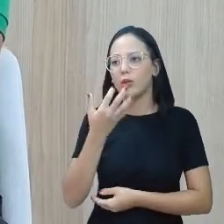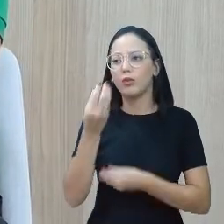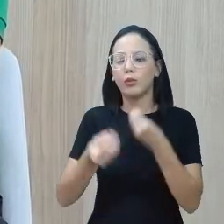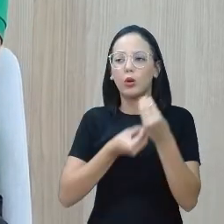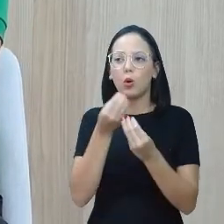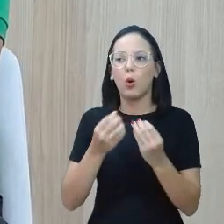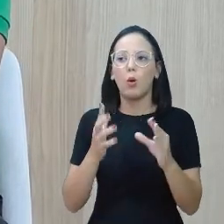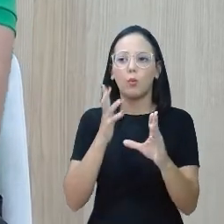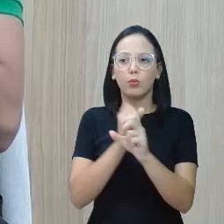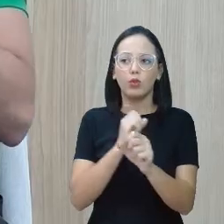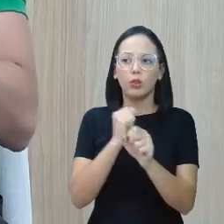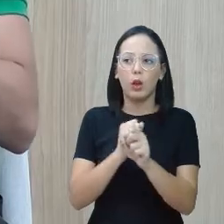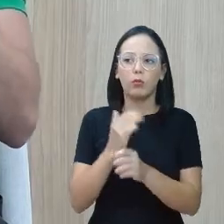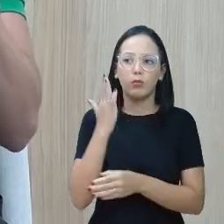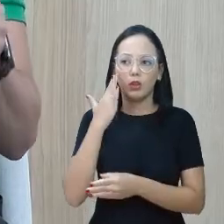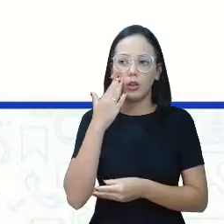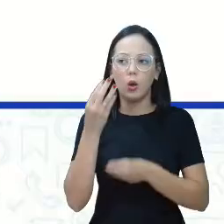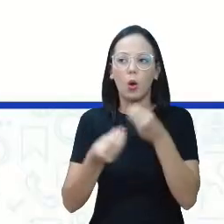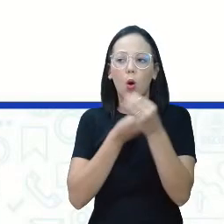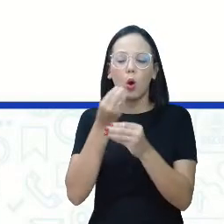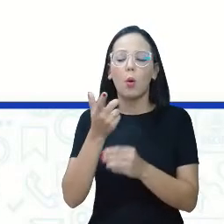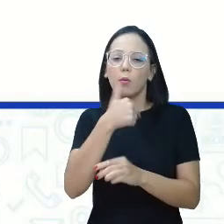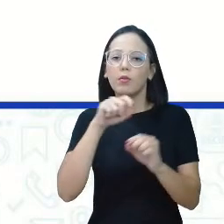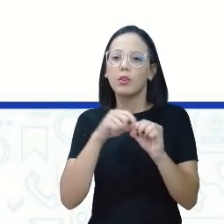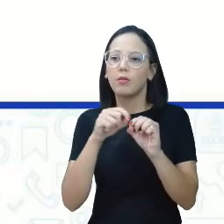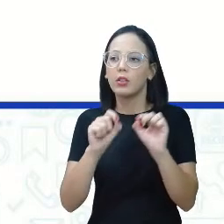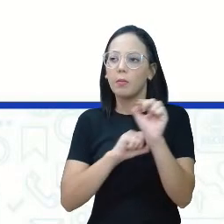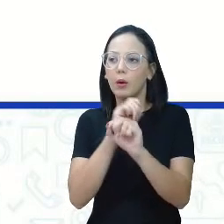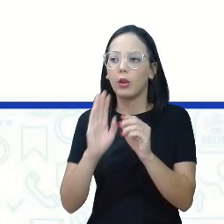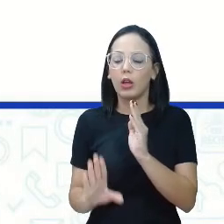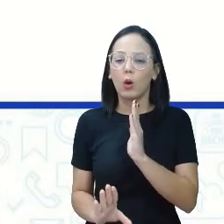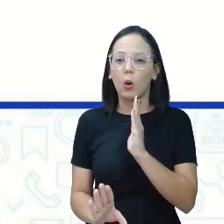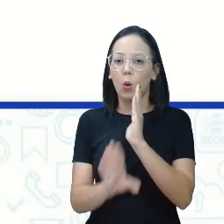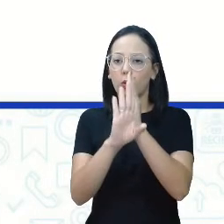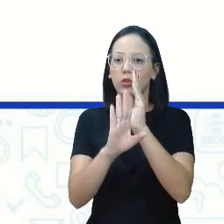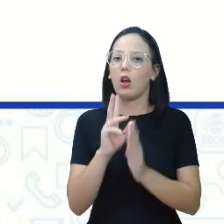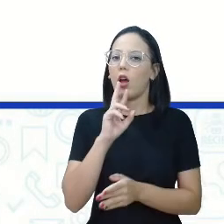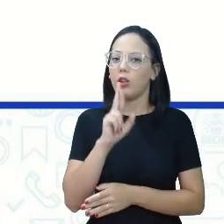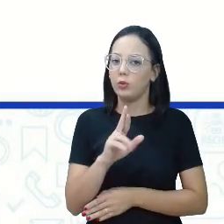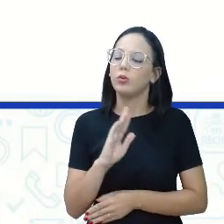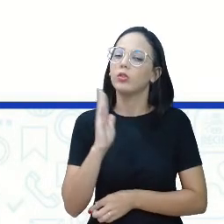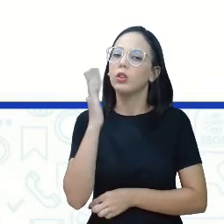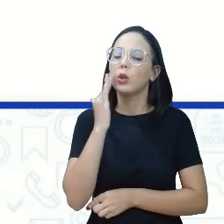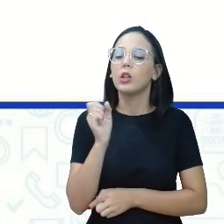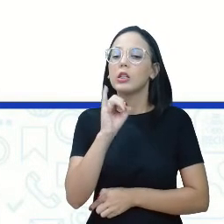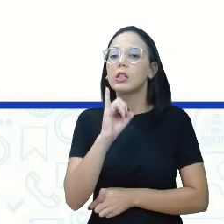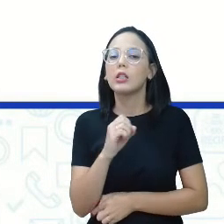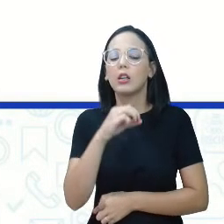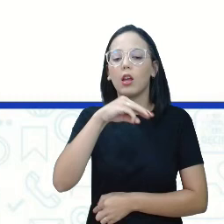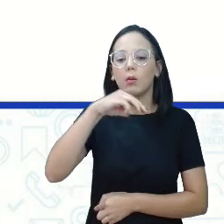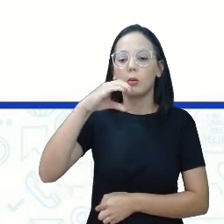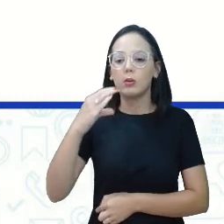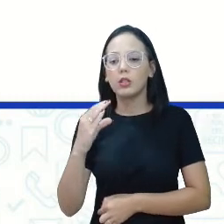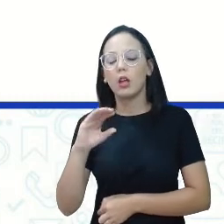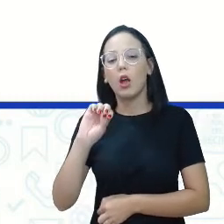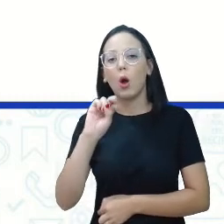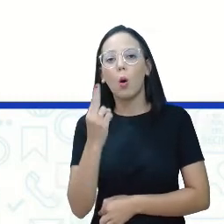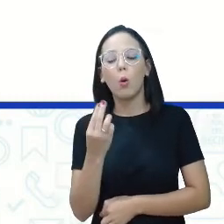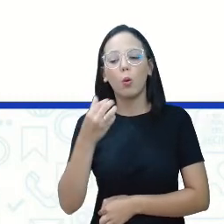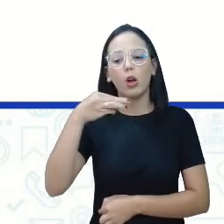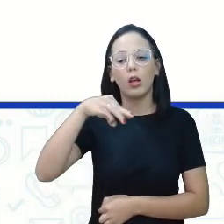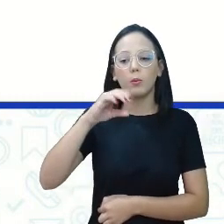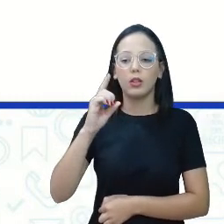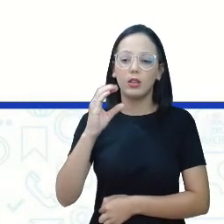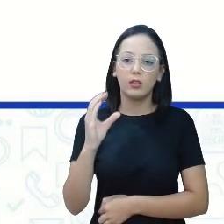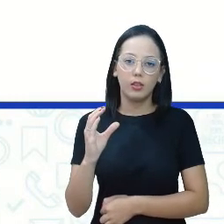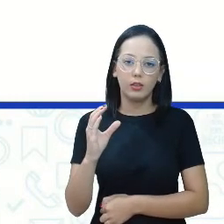esses cálculos, tá bom? Como é que você vai fazer para encontrar a resposta, se vai ser pelo MMC ou se vai